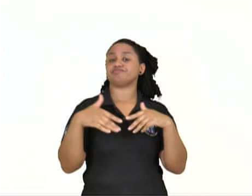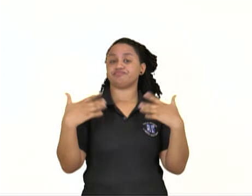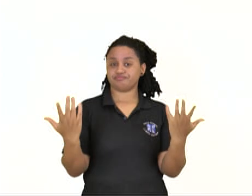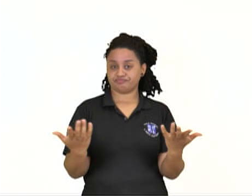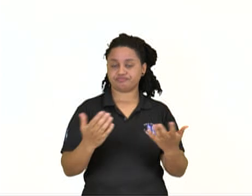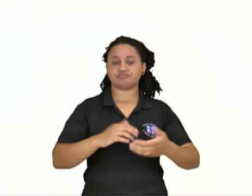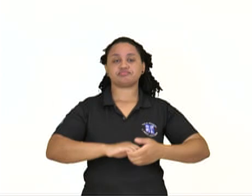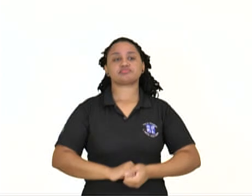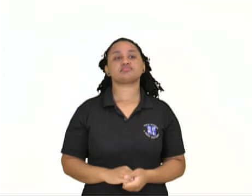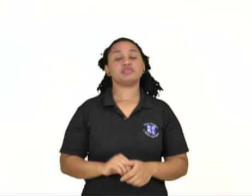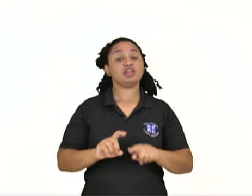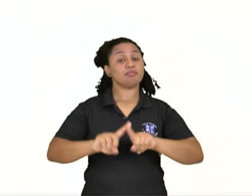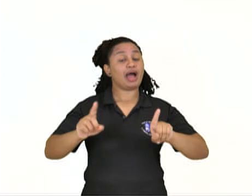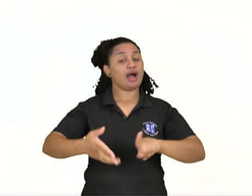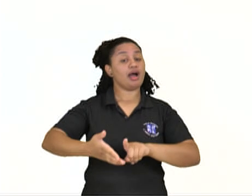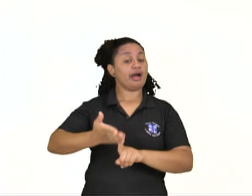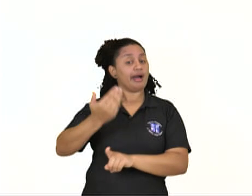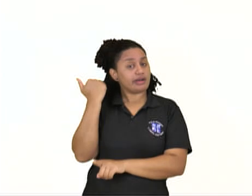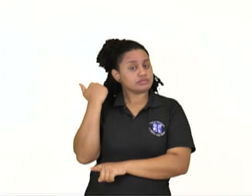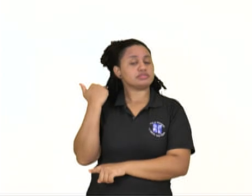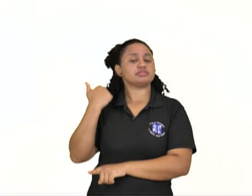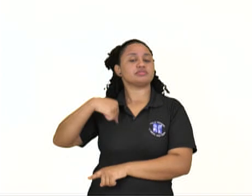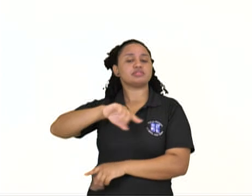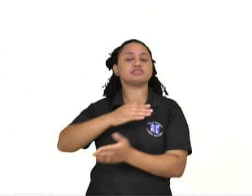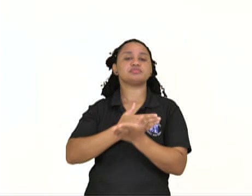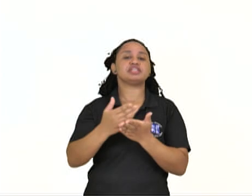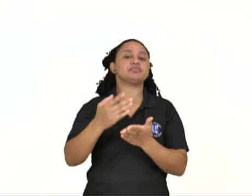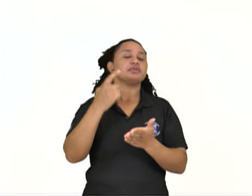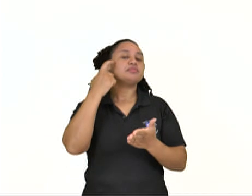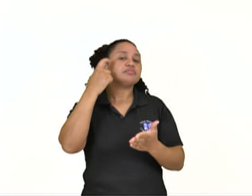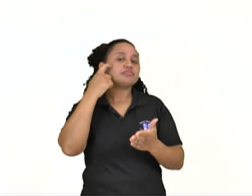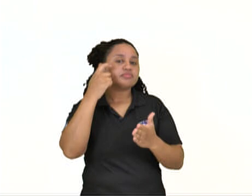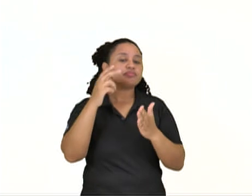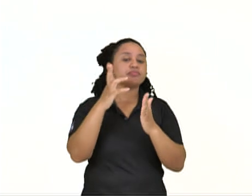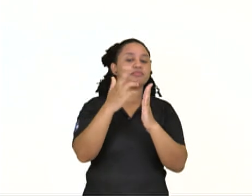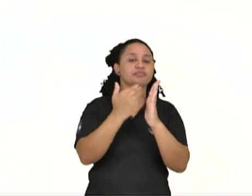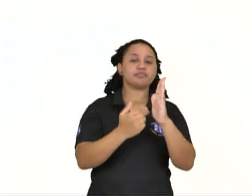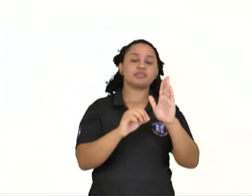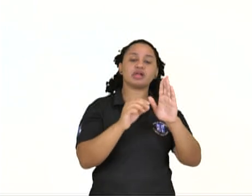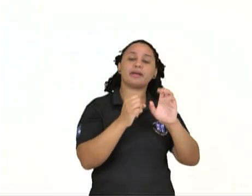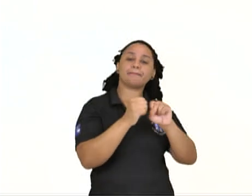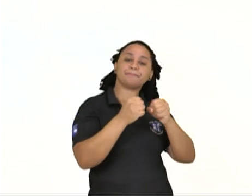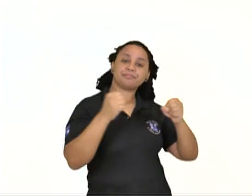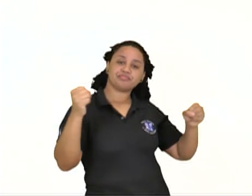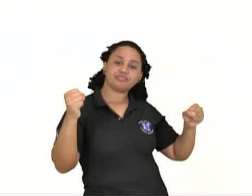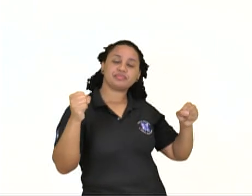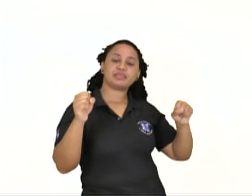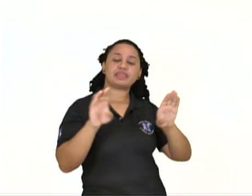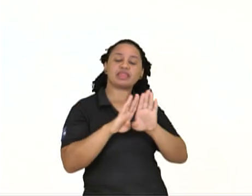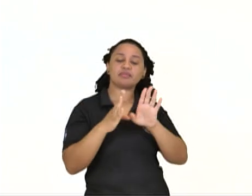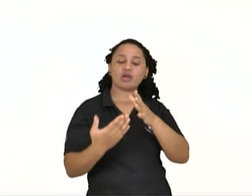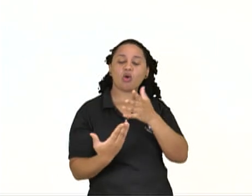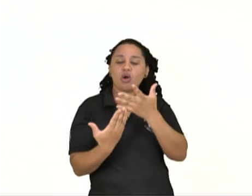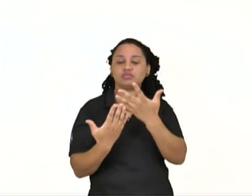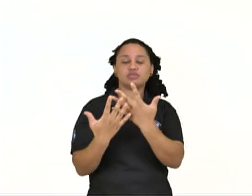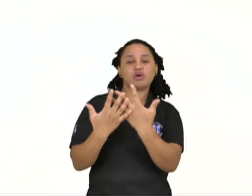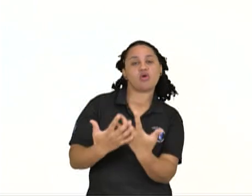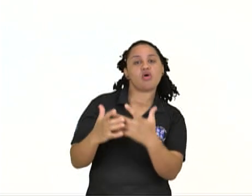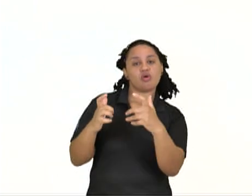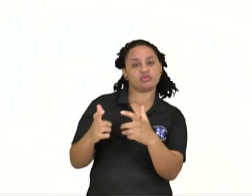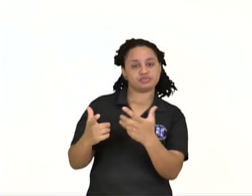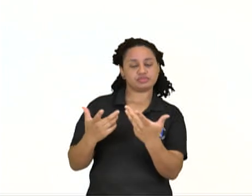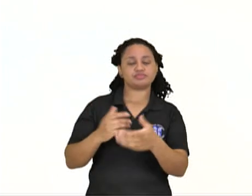Mas, antes da gente pensar nas pinturas em grandes dimensões e na questão ali do suporte, a gente vai pensar